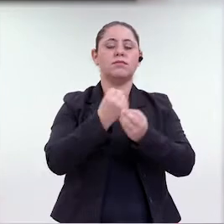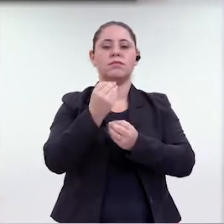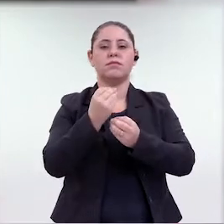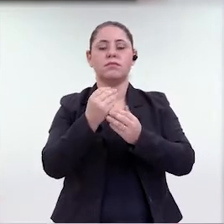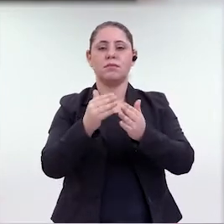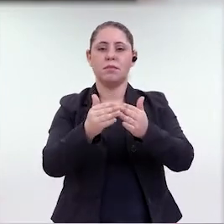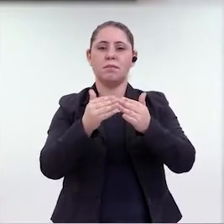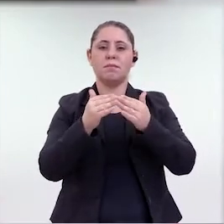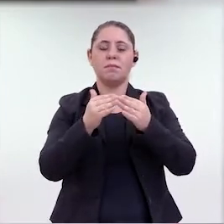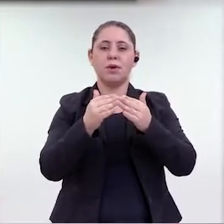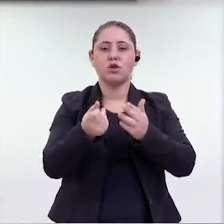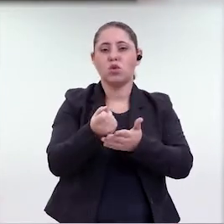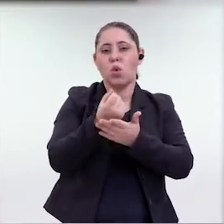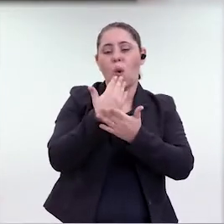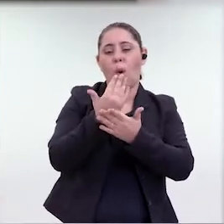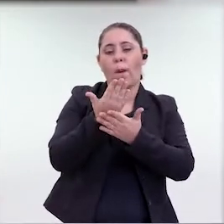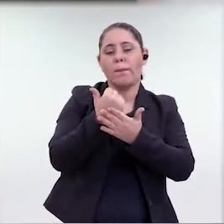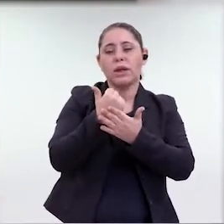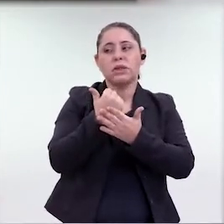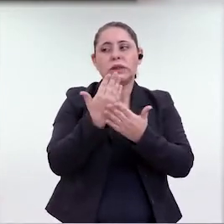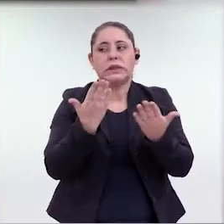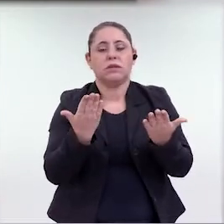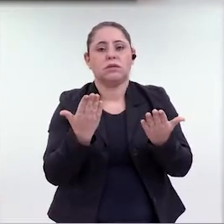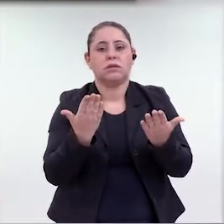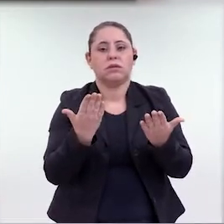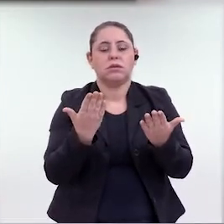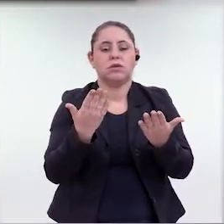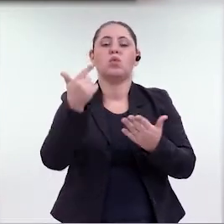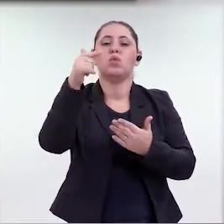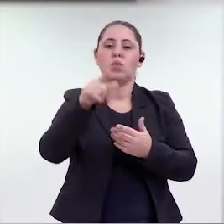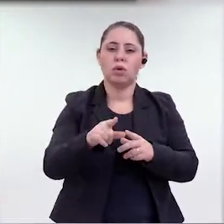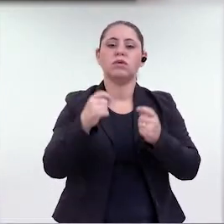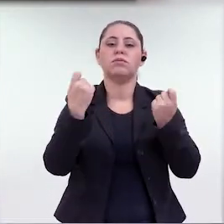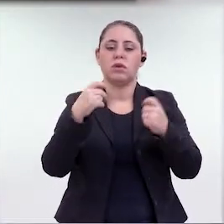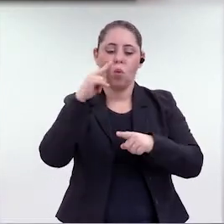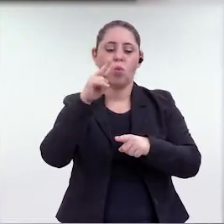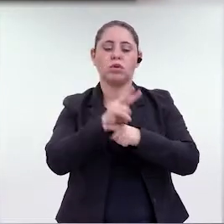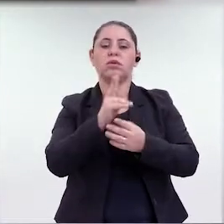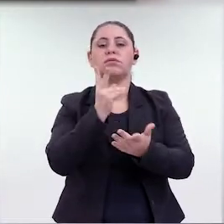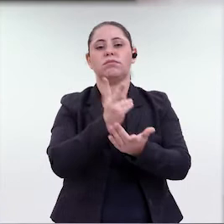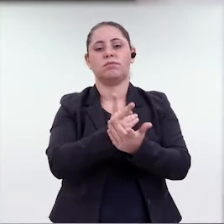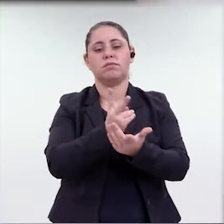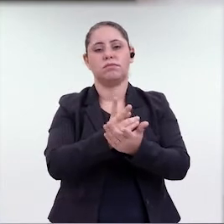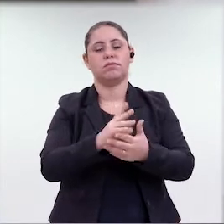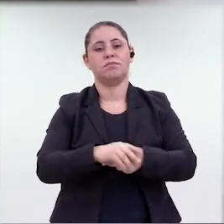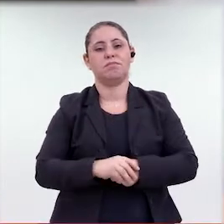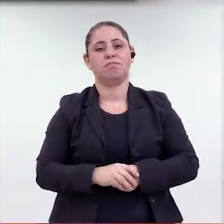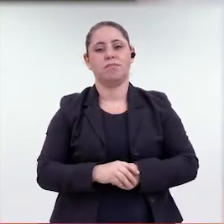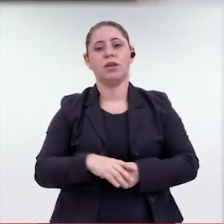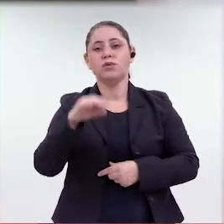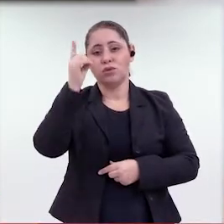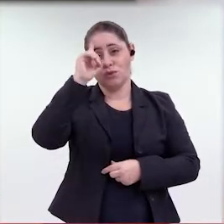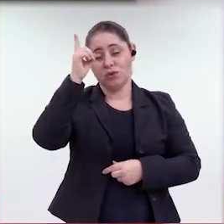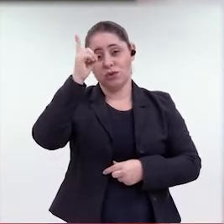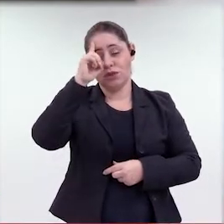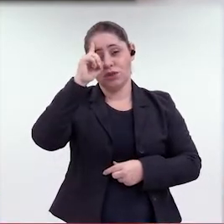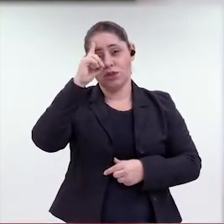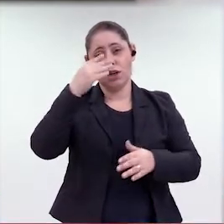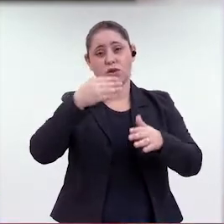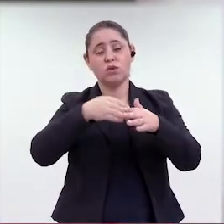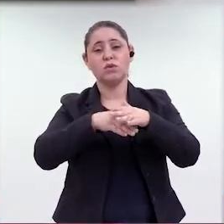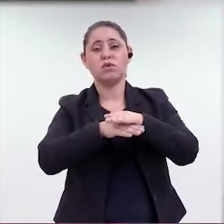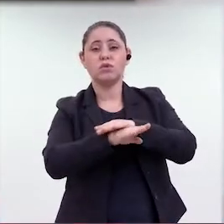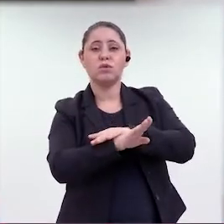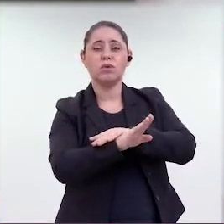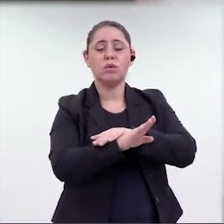comida, pede alguma coisa e novamente tem que tomar os cuidados, né? No dia a dia a gente acaba se acostumando até com a condição